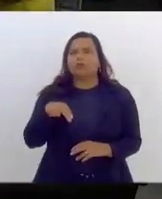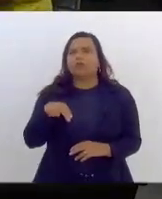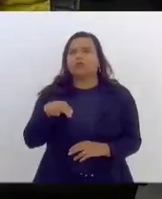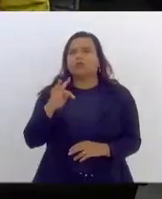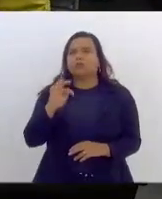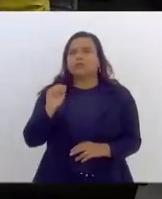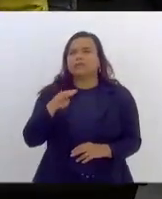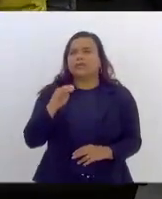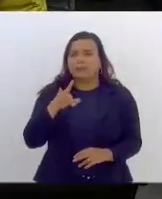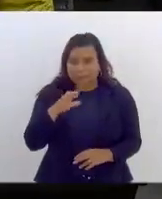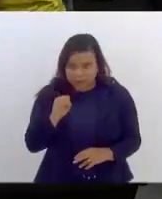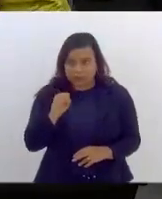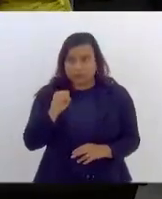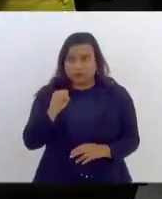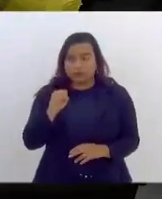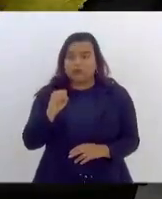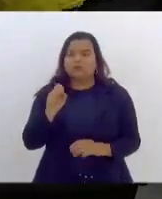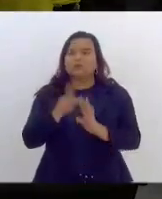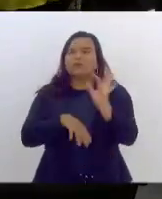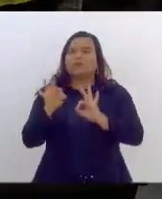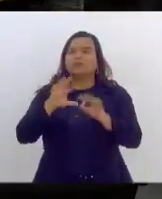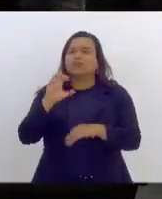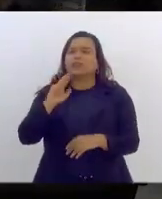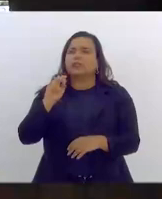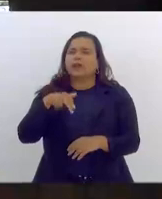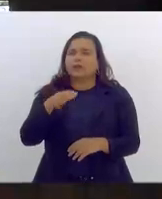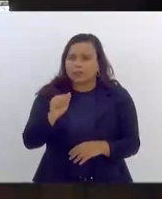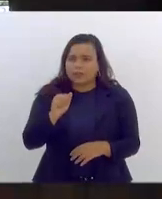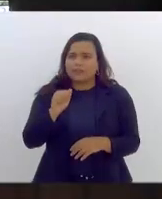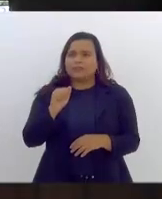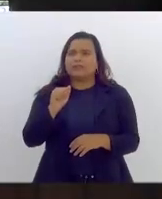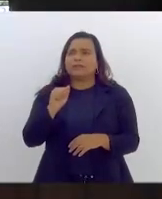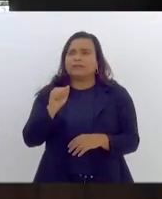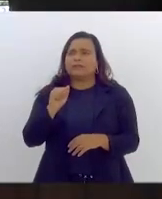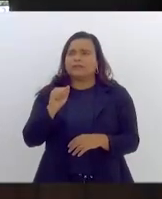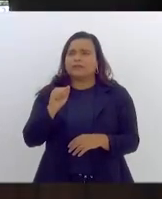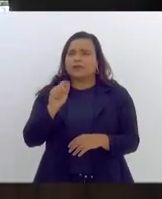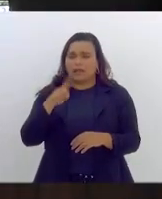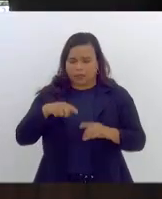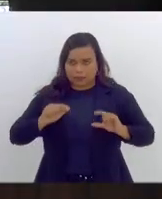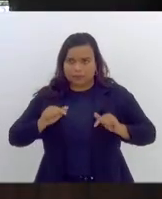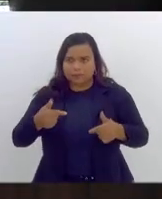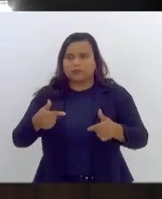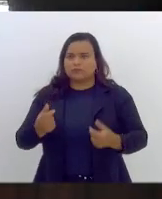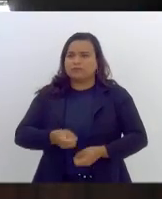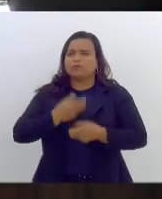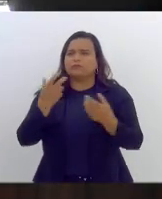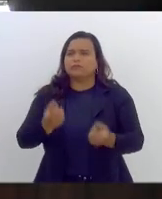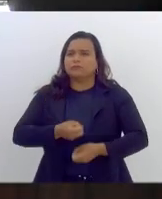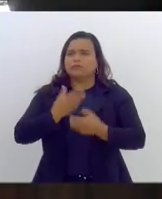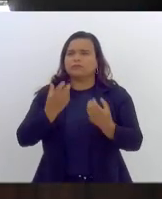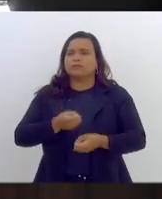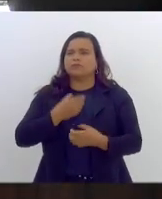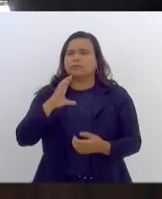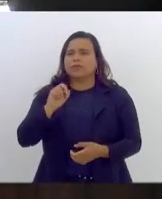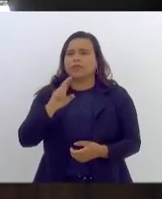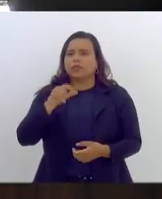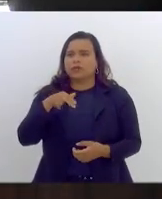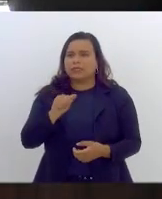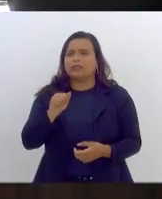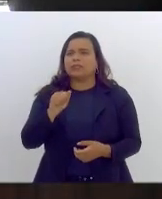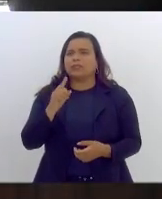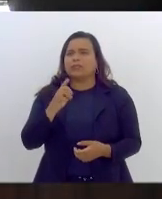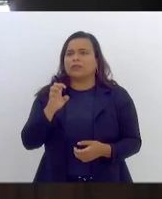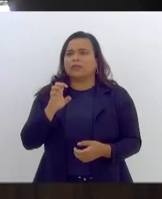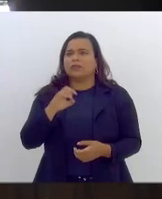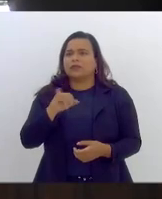Tamiles. O projeto Carolinas é uma iniciativa inspirada na Carolina Maria de Jesus e